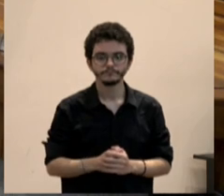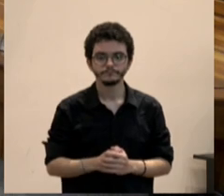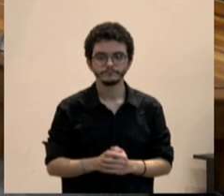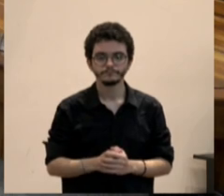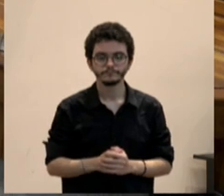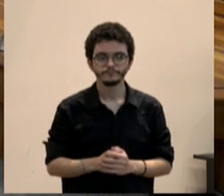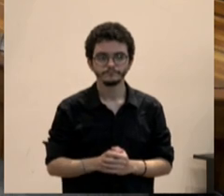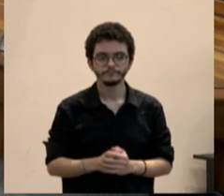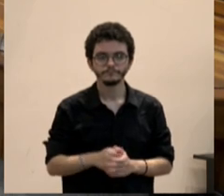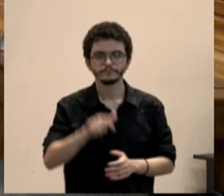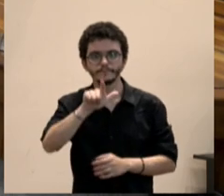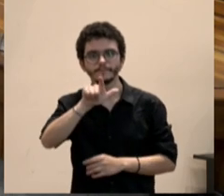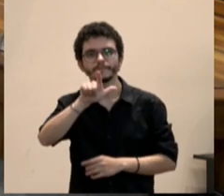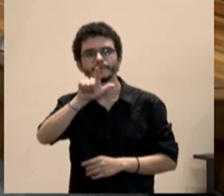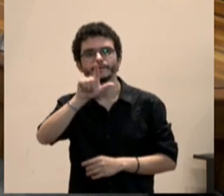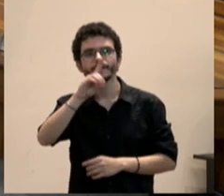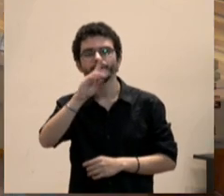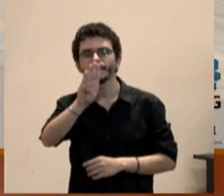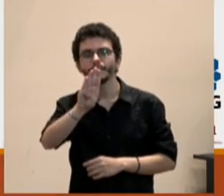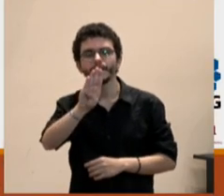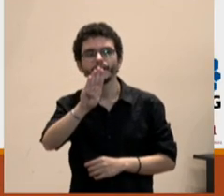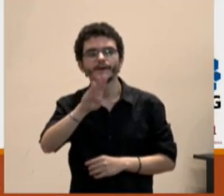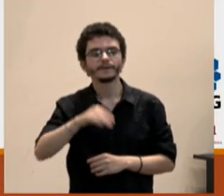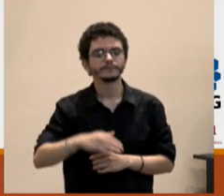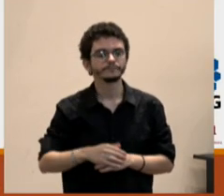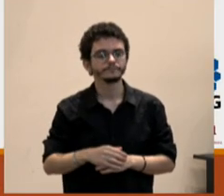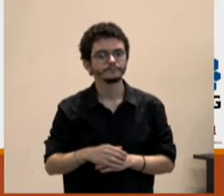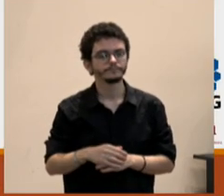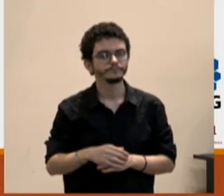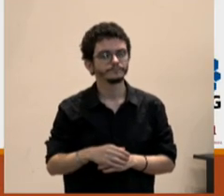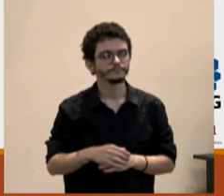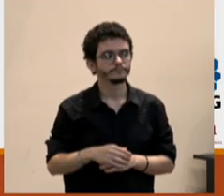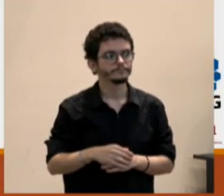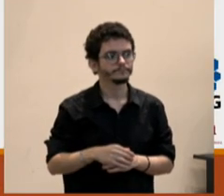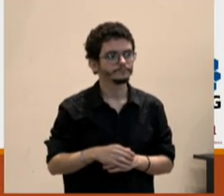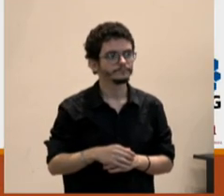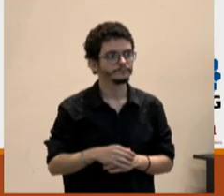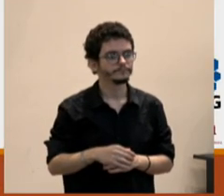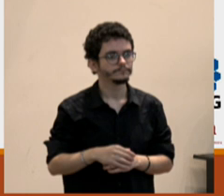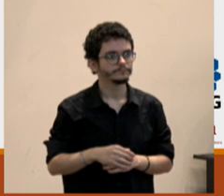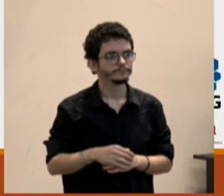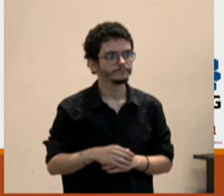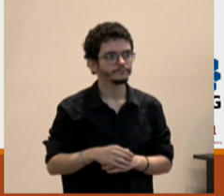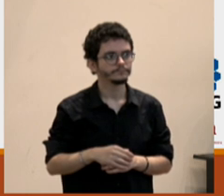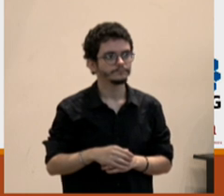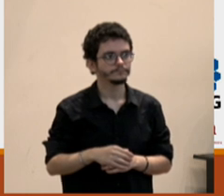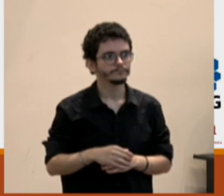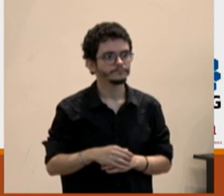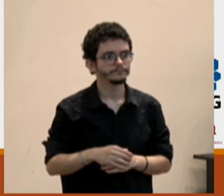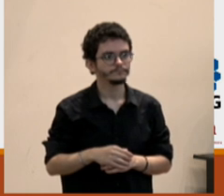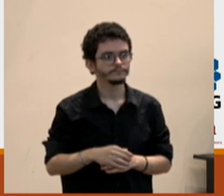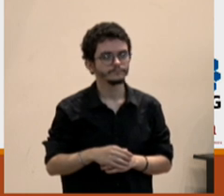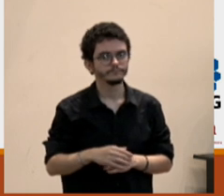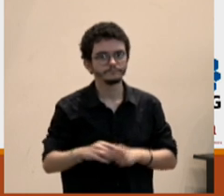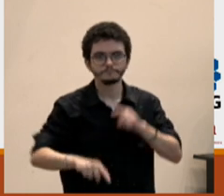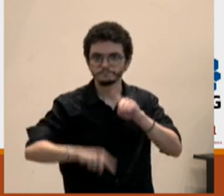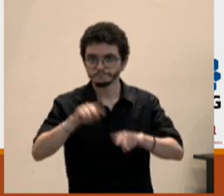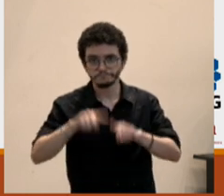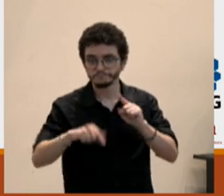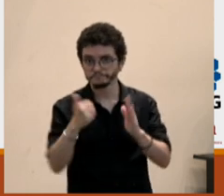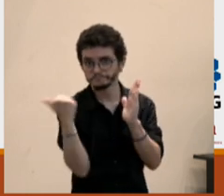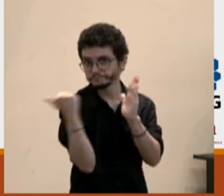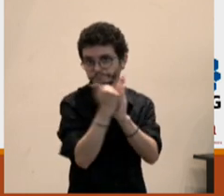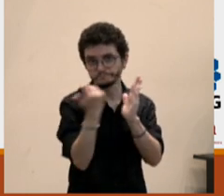a LDB, ali, acabar tendo aquela tira ali, eu não decorei nada dessas coisas, estabelece também que tem que